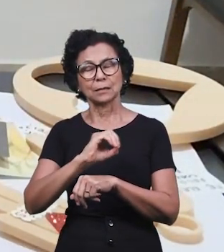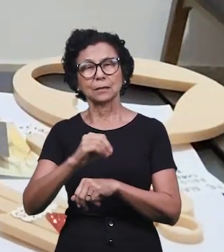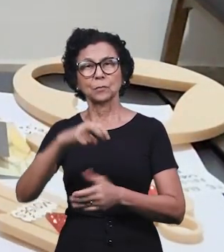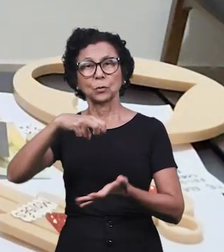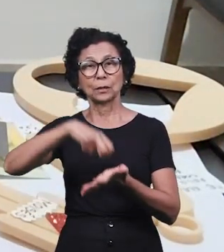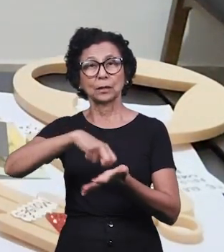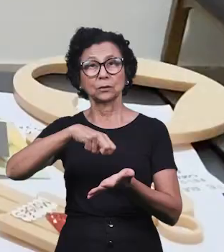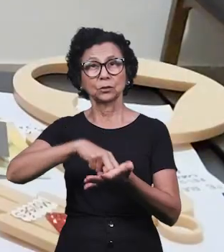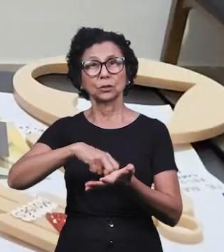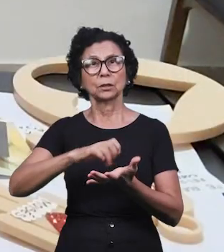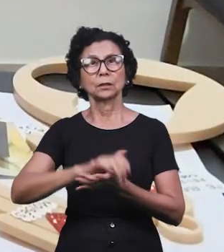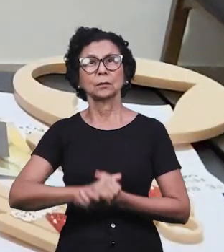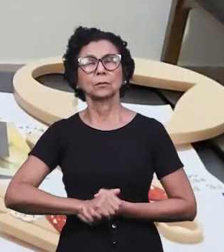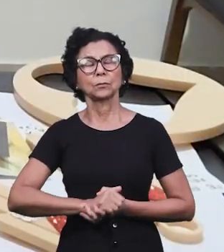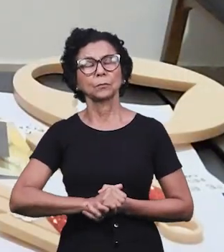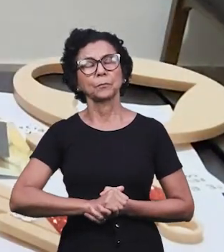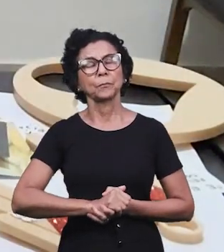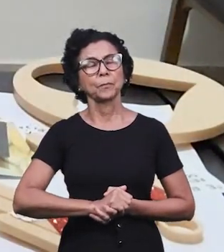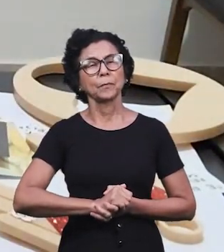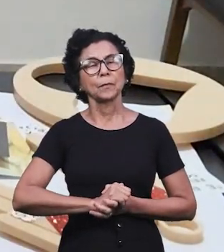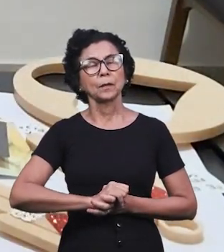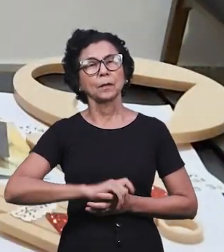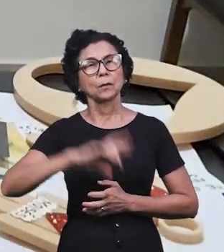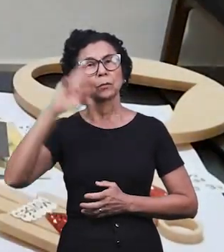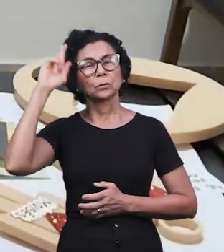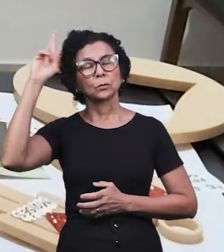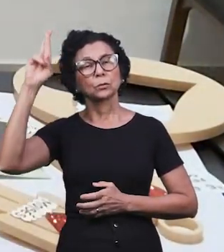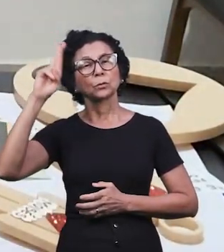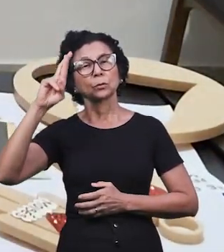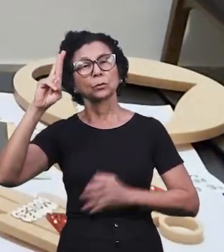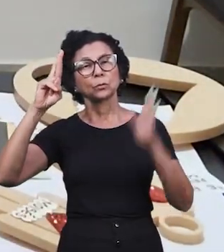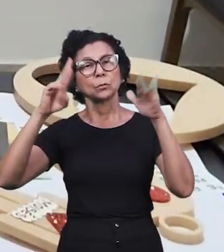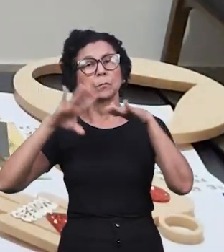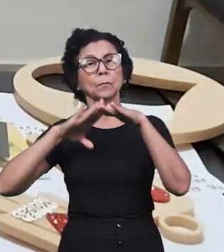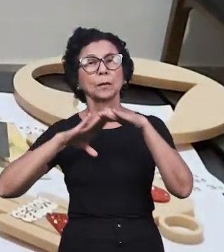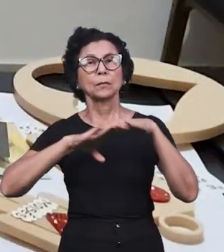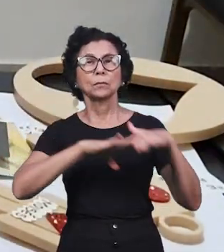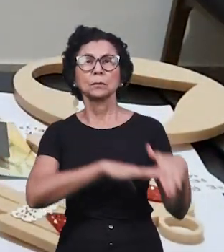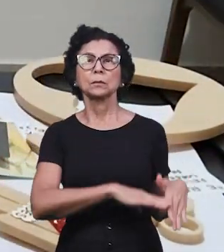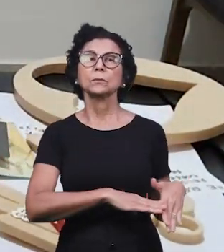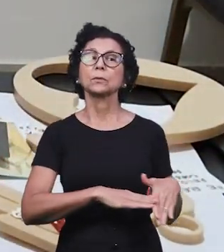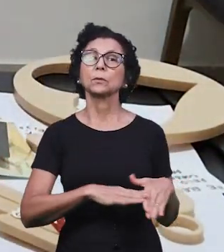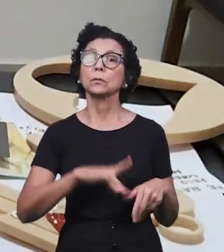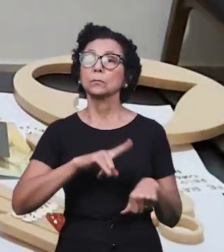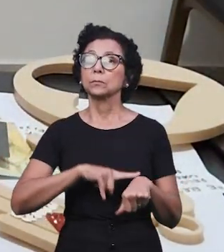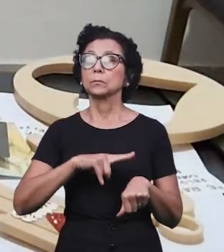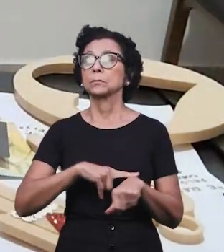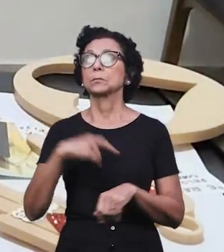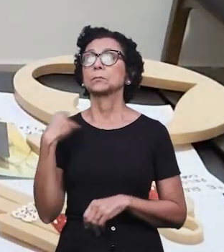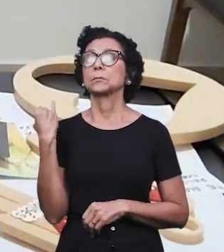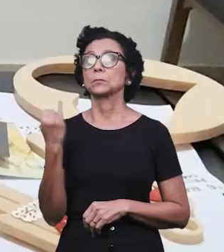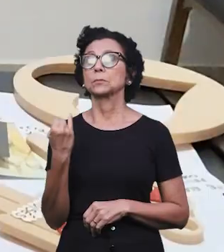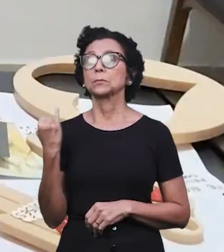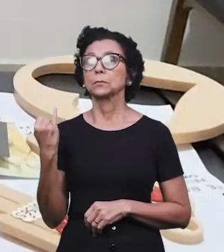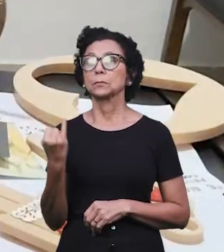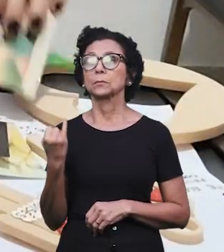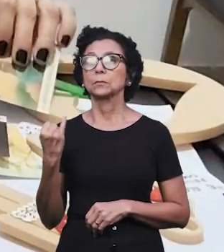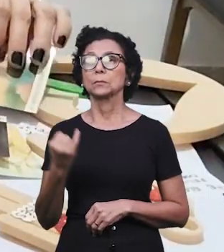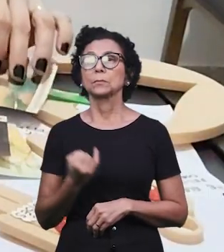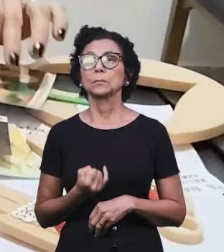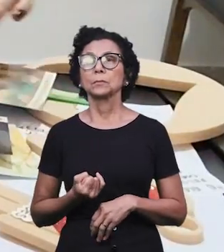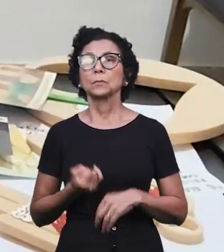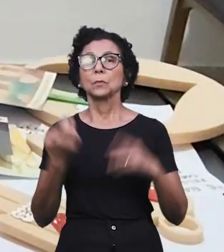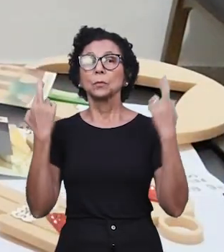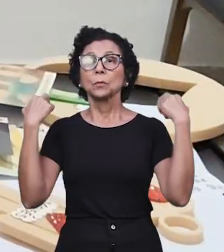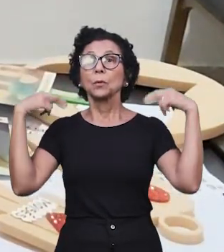de Israel que estava no Egito. Neste momento aqui, havia algo muito importante, que era